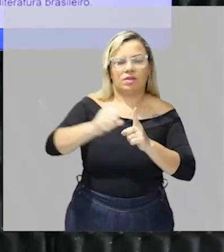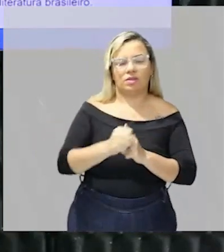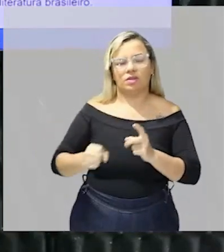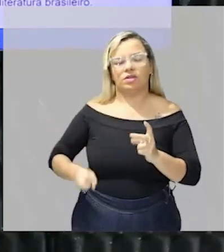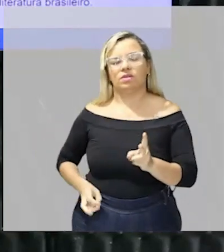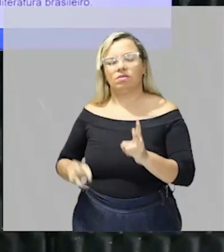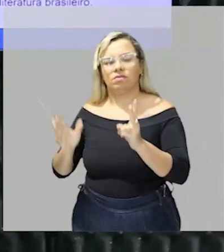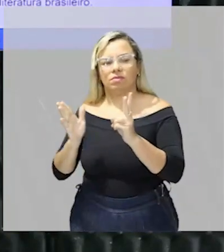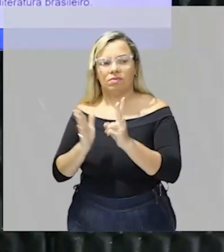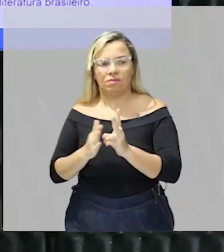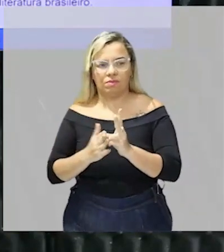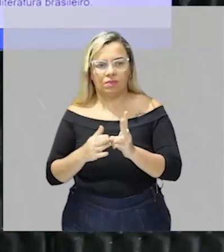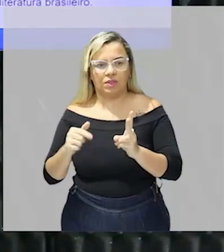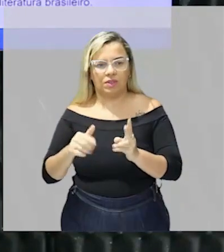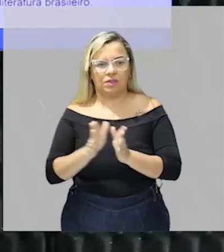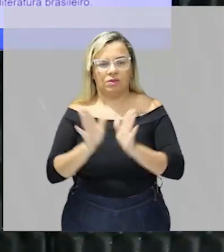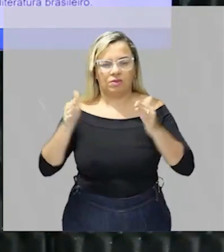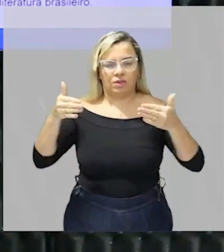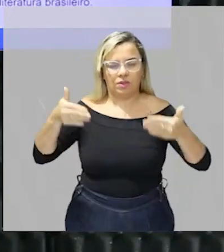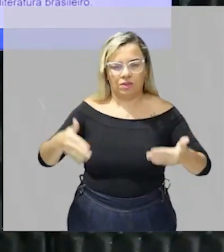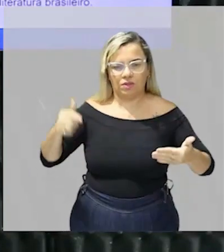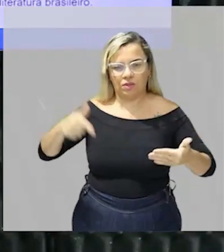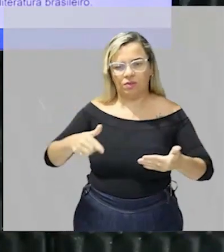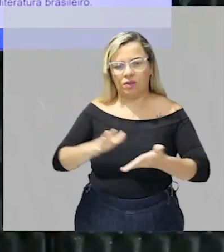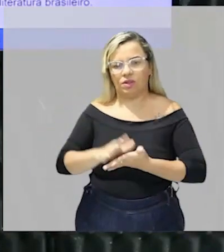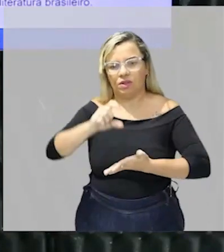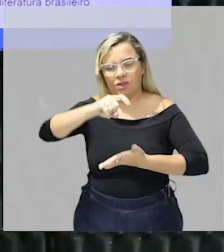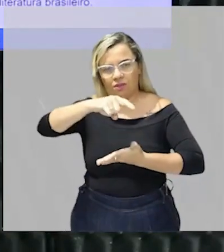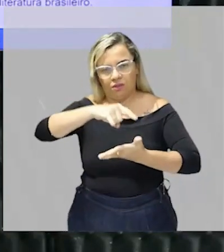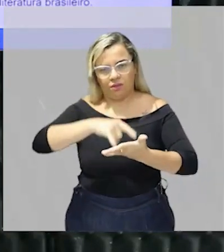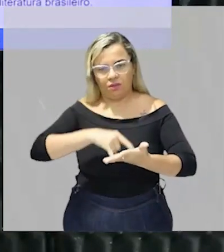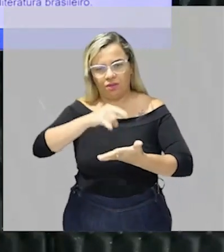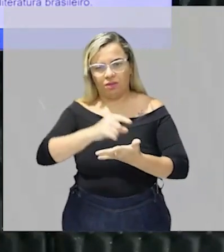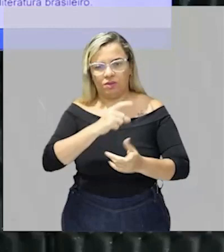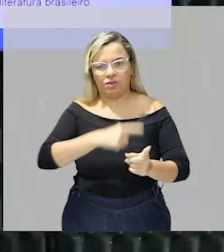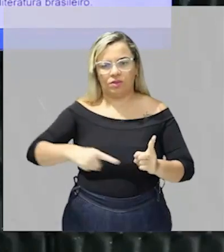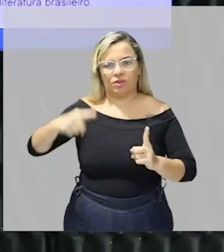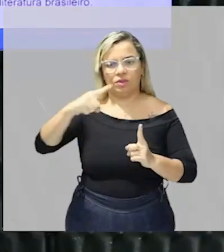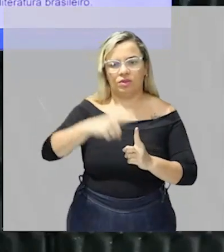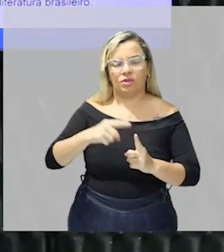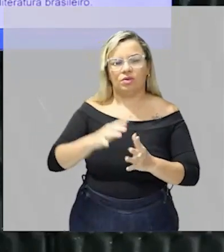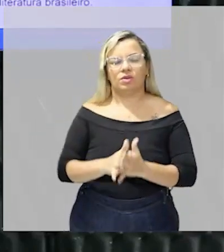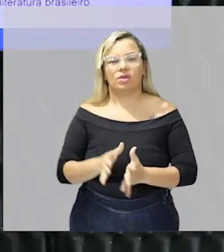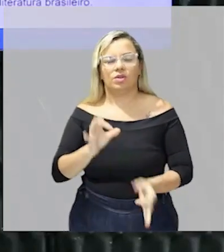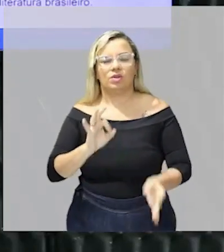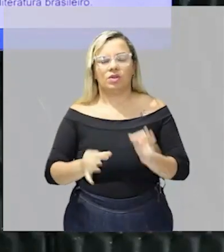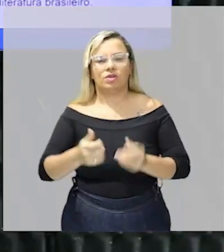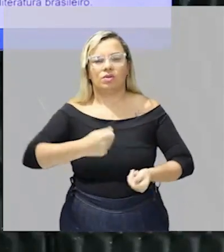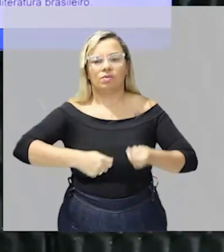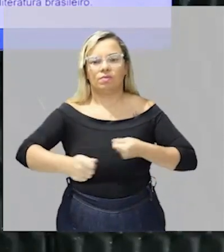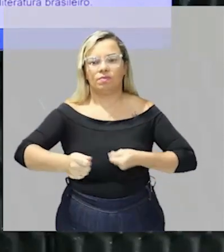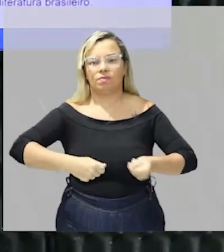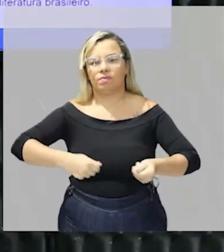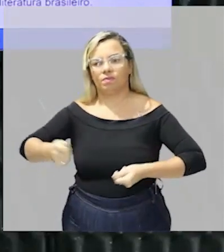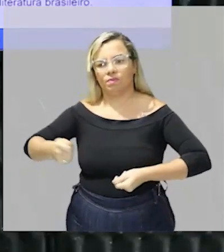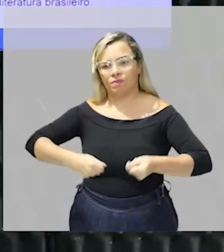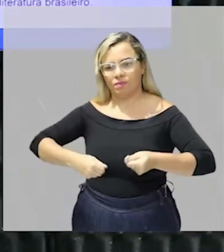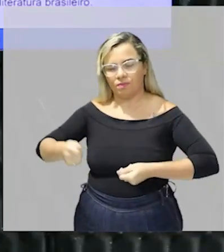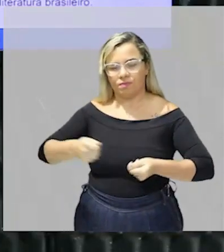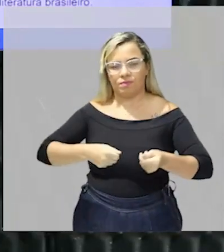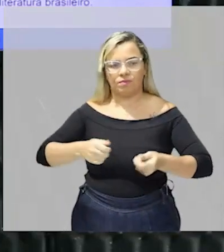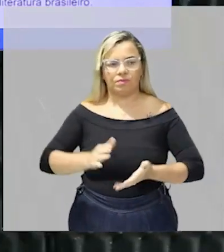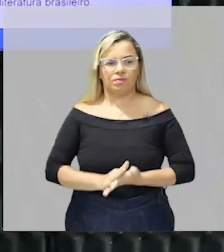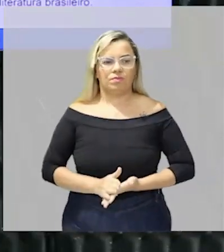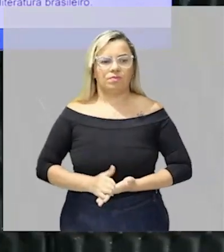sociedades indígenas centram sua atenção em documentos do tipo jurídico